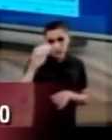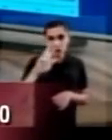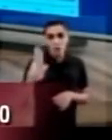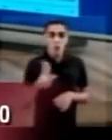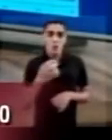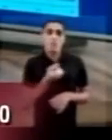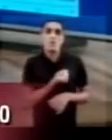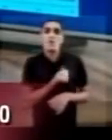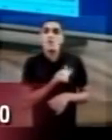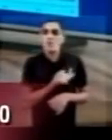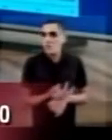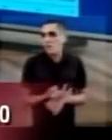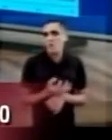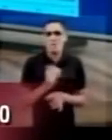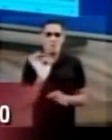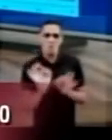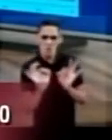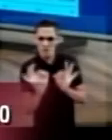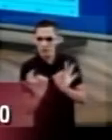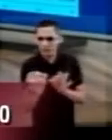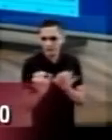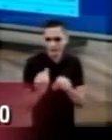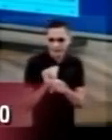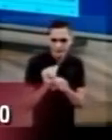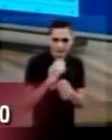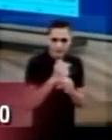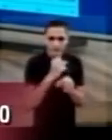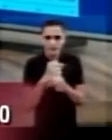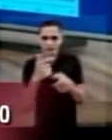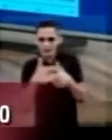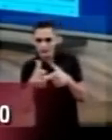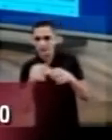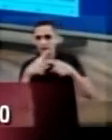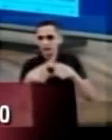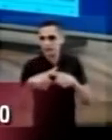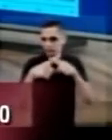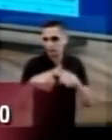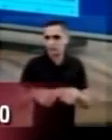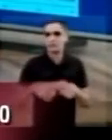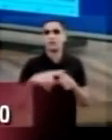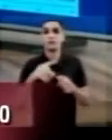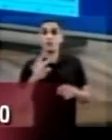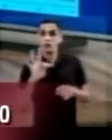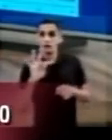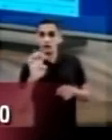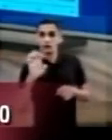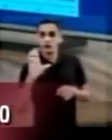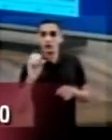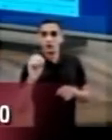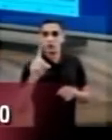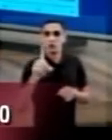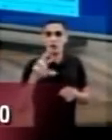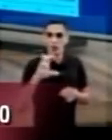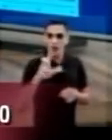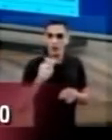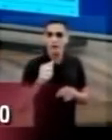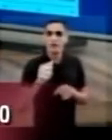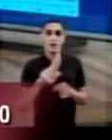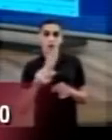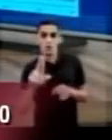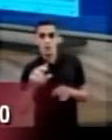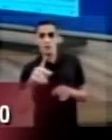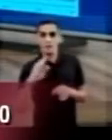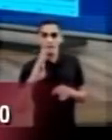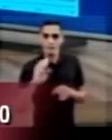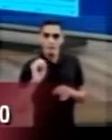Que você vai aproximando esses dados para ver o que está acontecendo. Uma teoria que chama Big Data. Então, isso